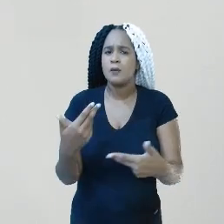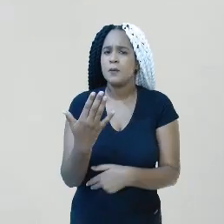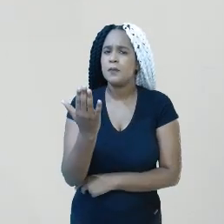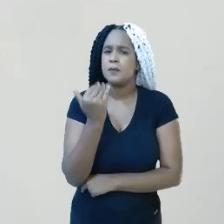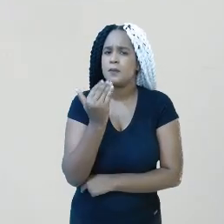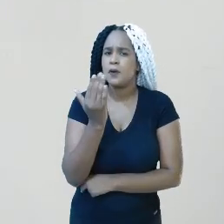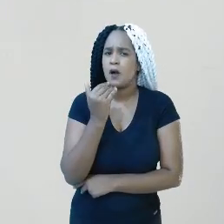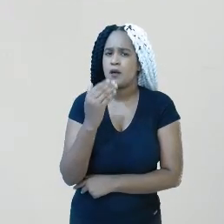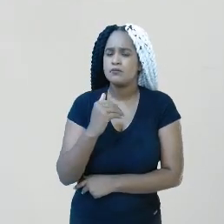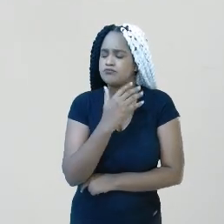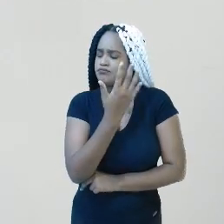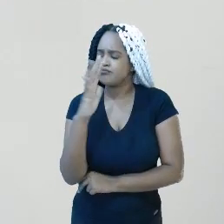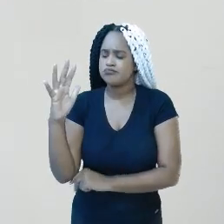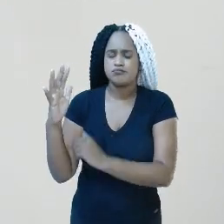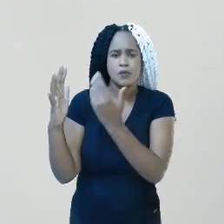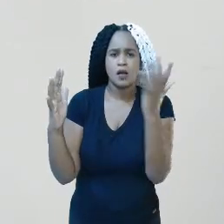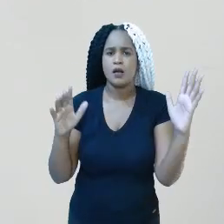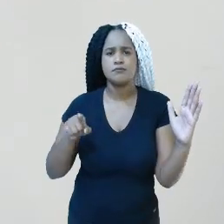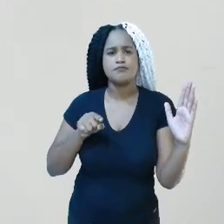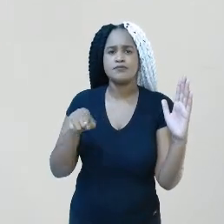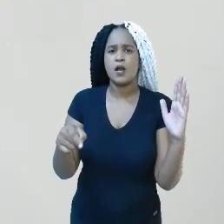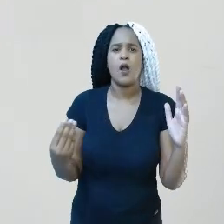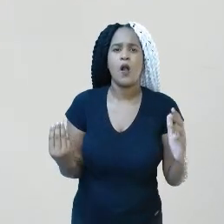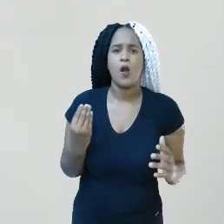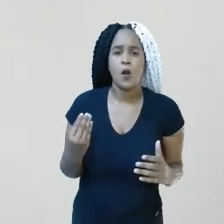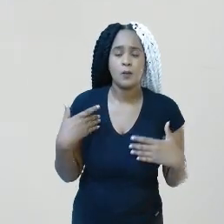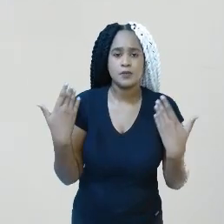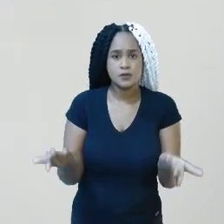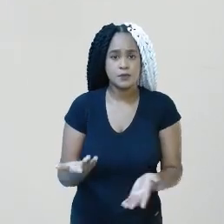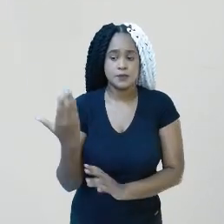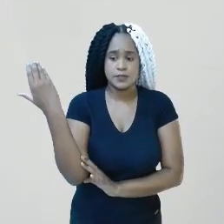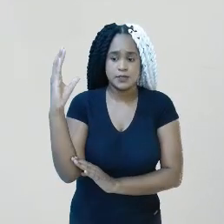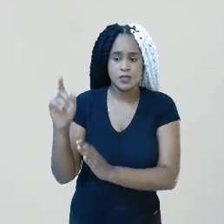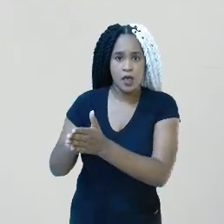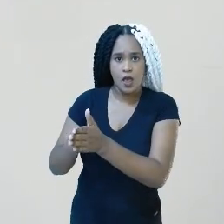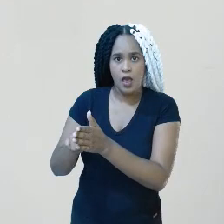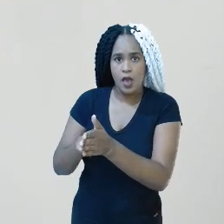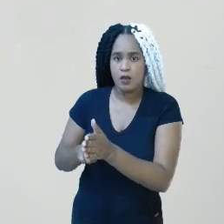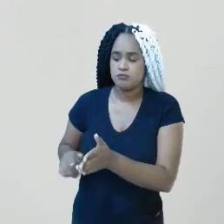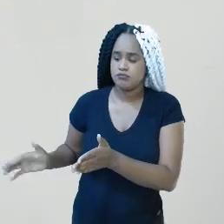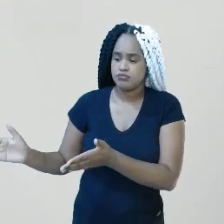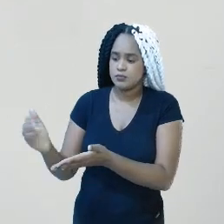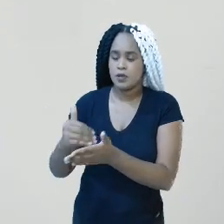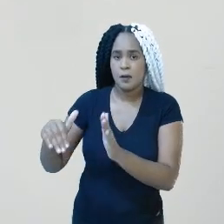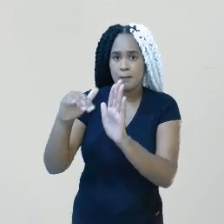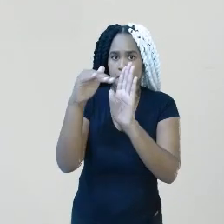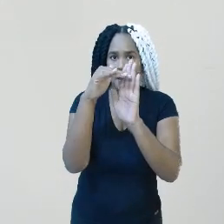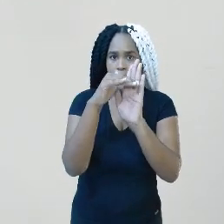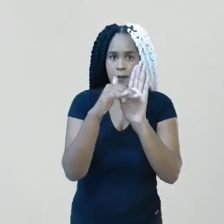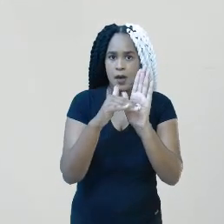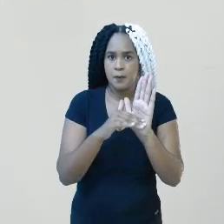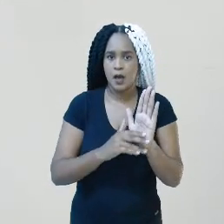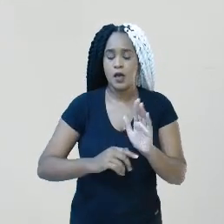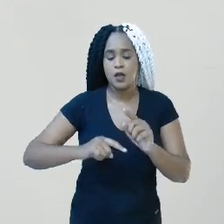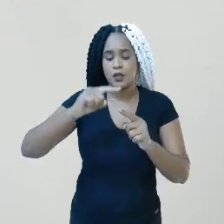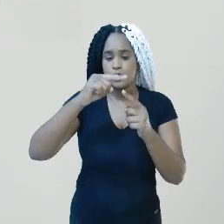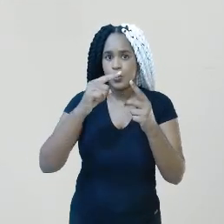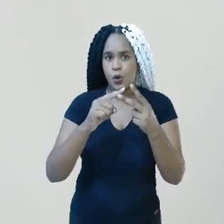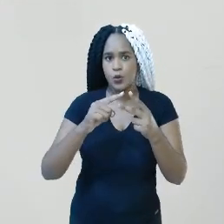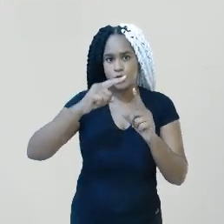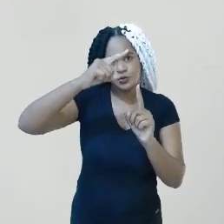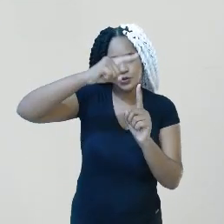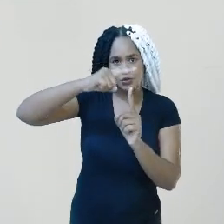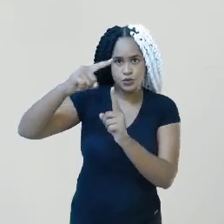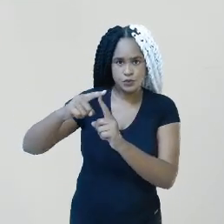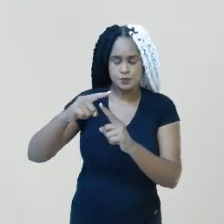alimentam na natureza. Aí, os cientistas resolveram classificar em dois tipos de seres, de acordo